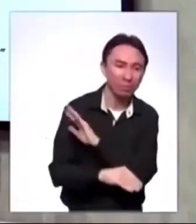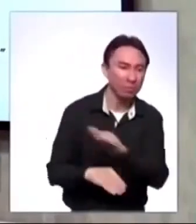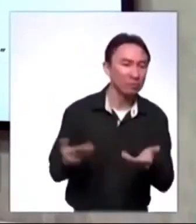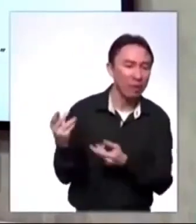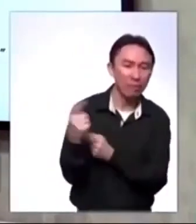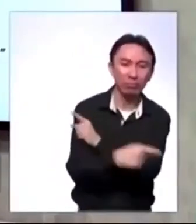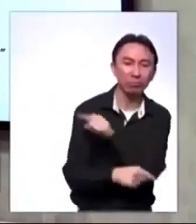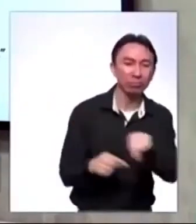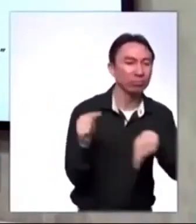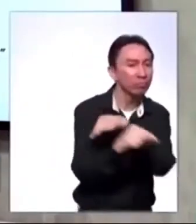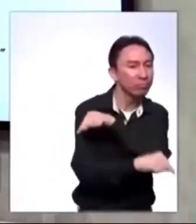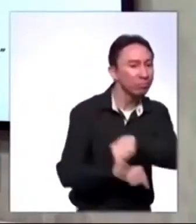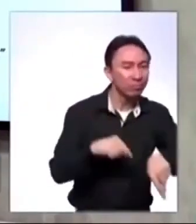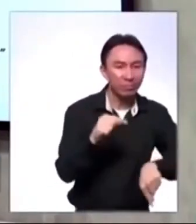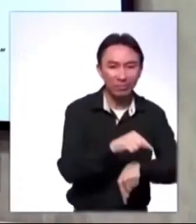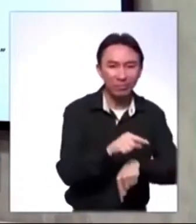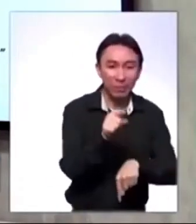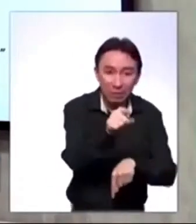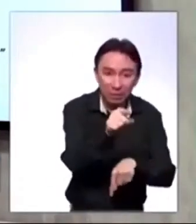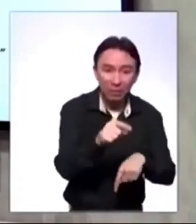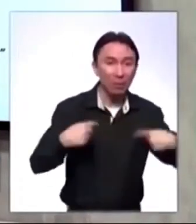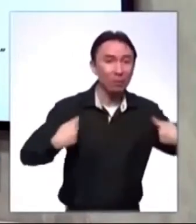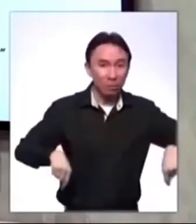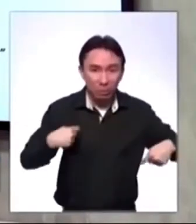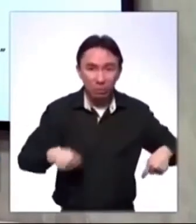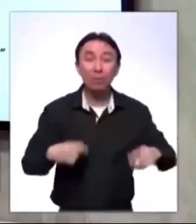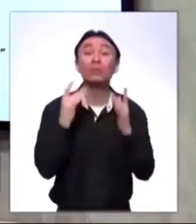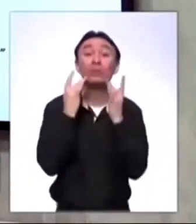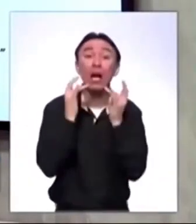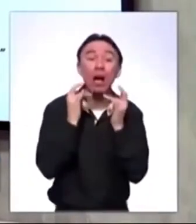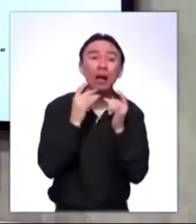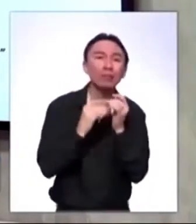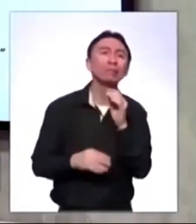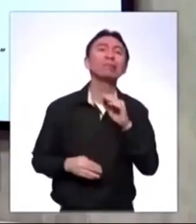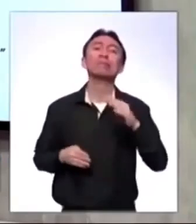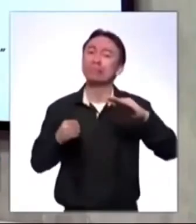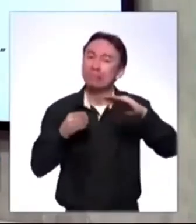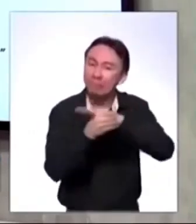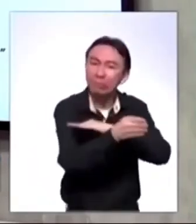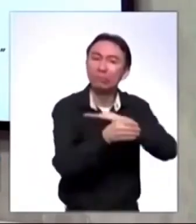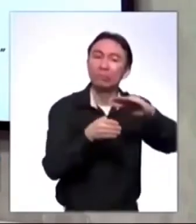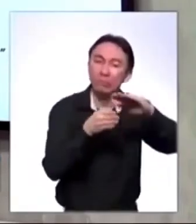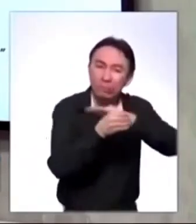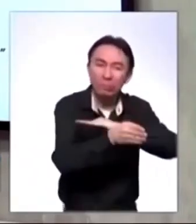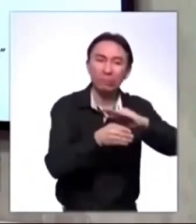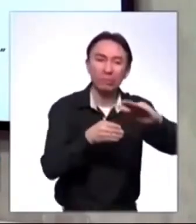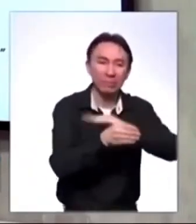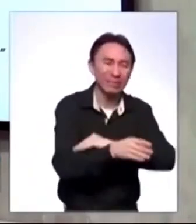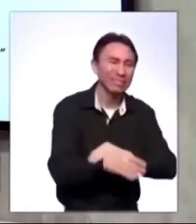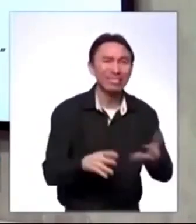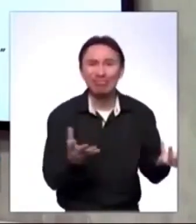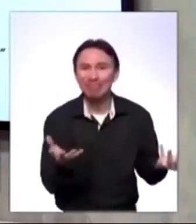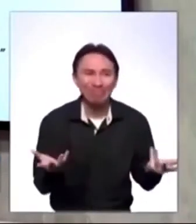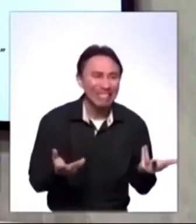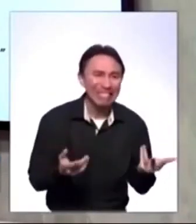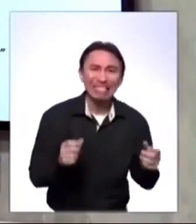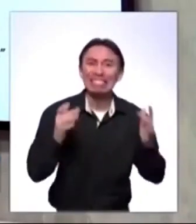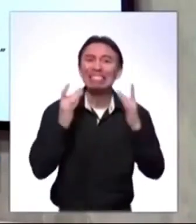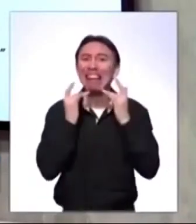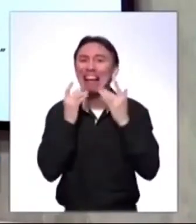sua contribuição para o teatro brasileiro. Começar a ir ao teatro. Mas, professor, o teatro é caro e eu não tenho